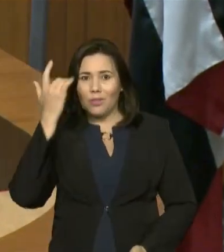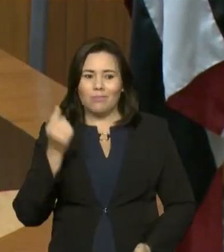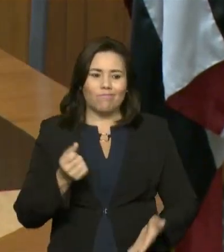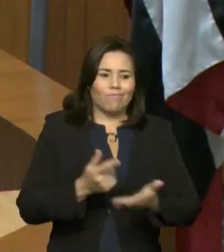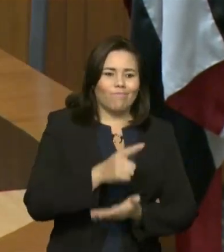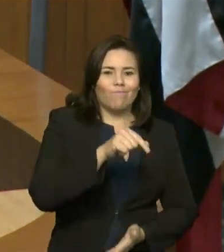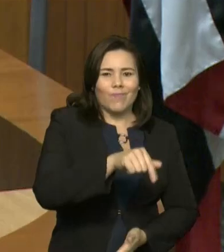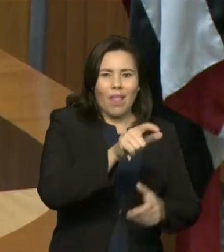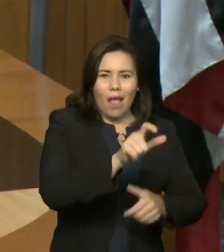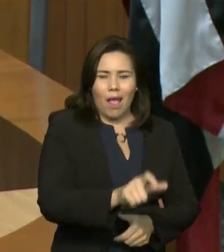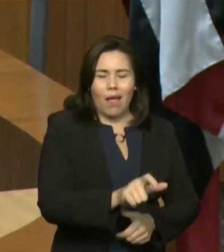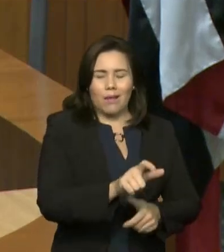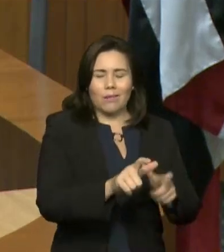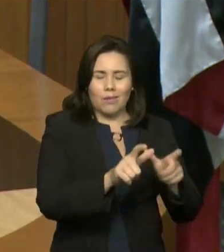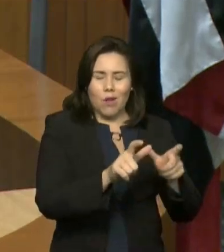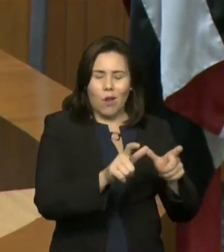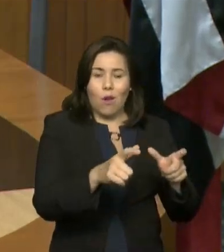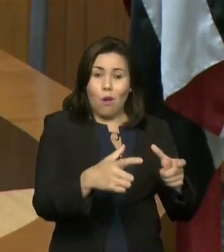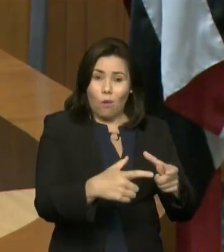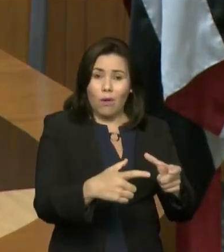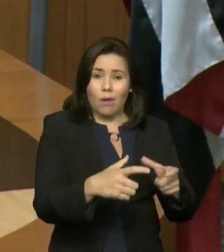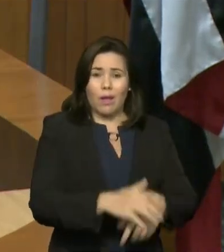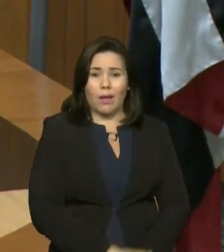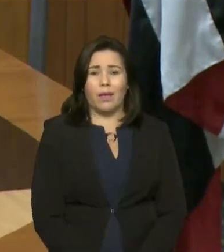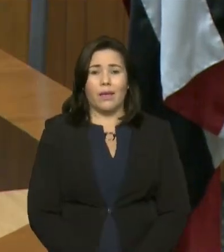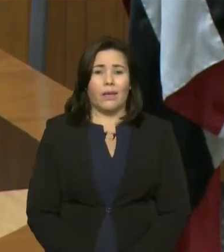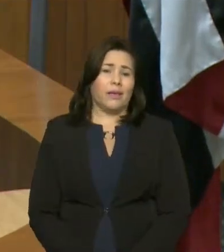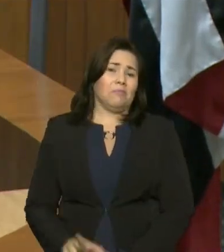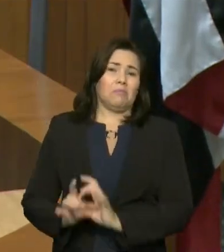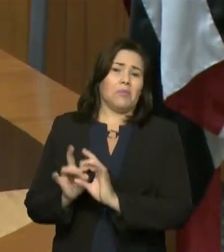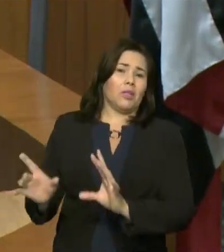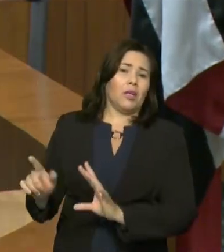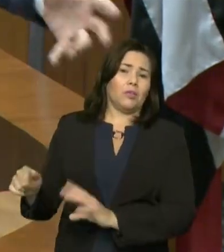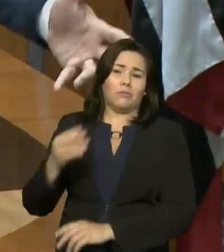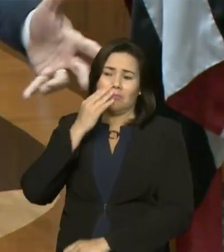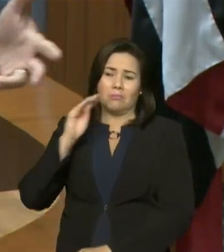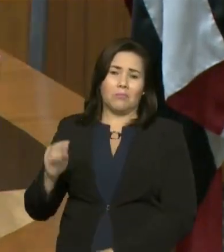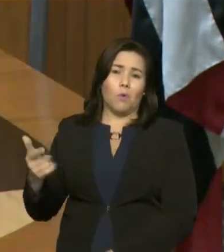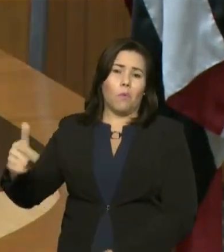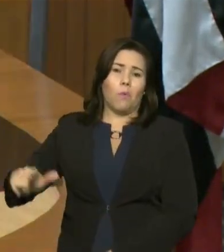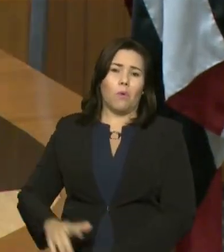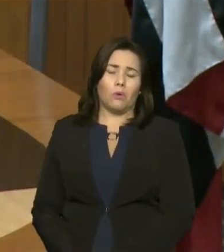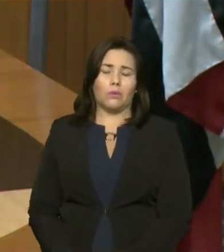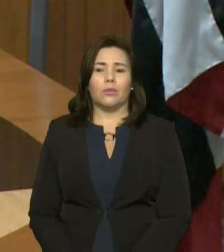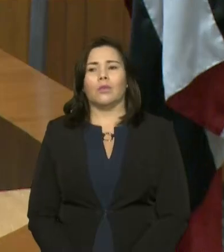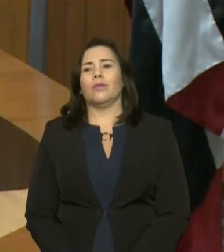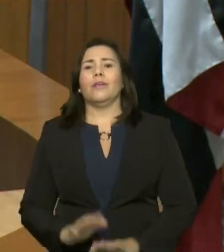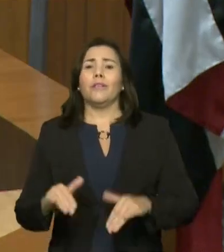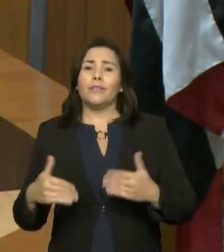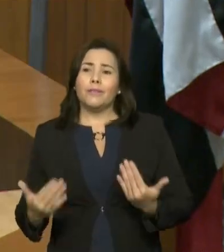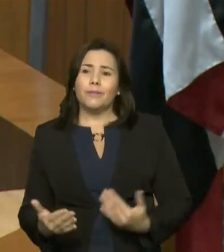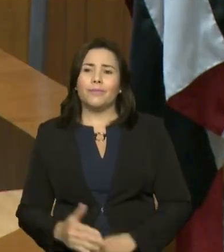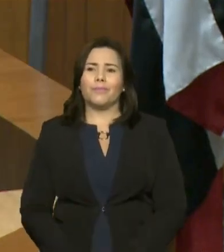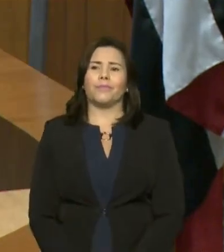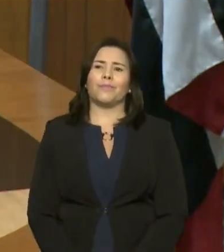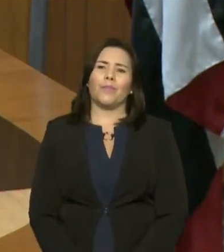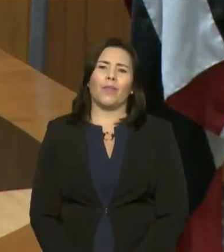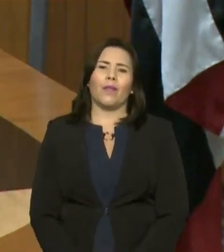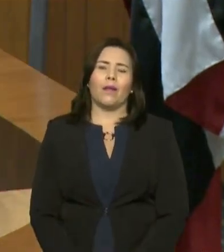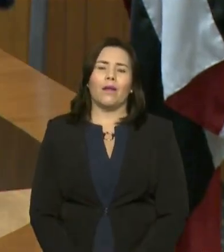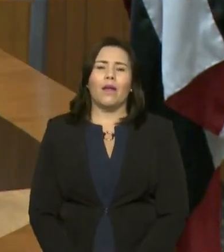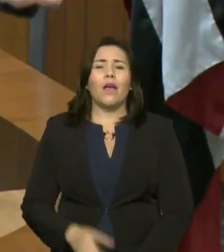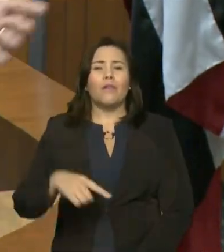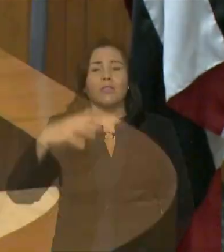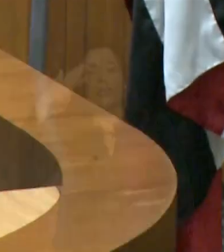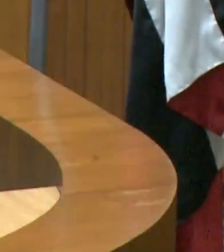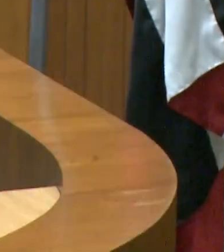pessoa faz alimentação, ou ela trabalha na roça, ou ela é vendedora de uma loja grande, aí tem várias lojas, às